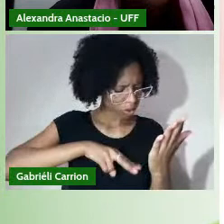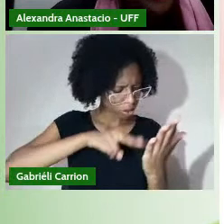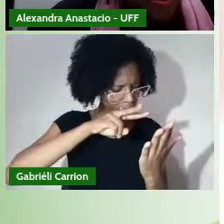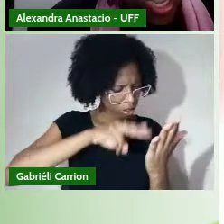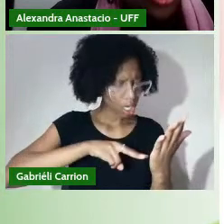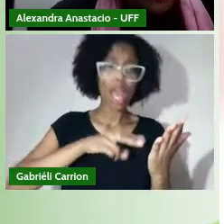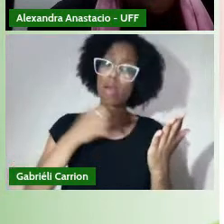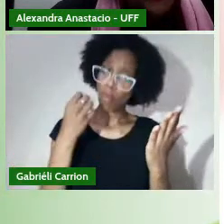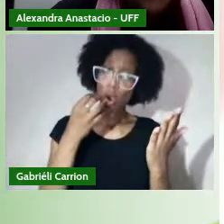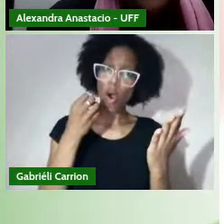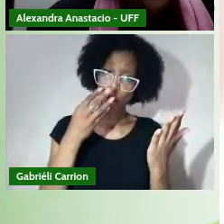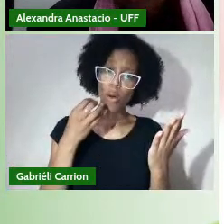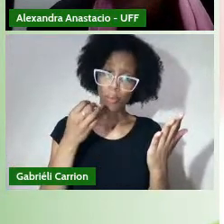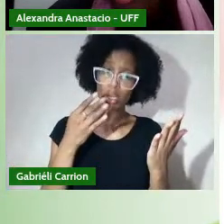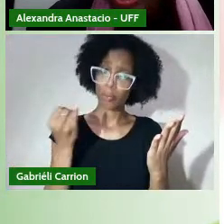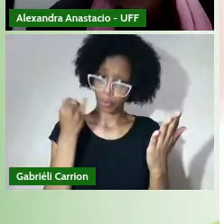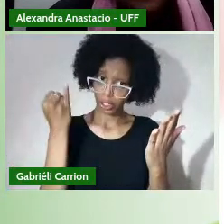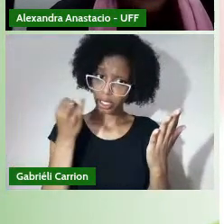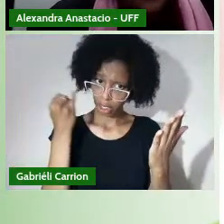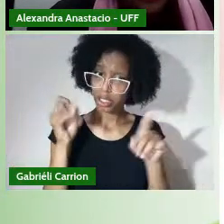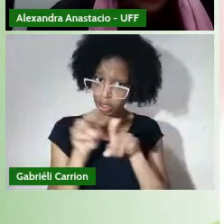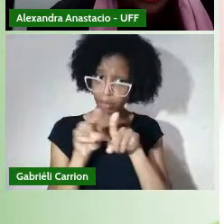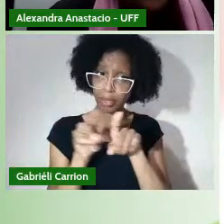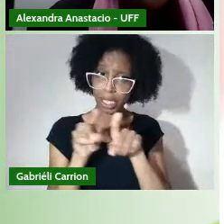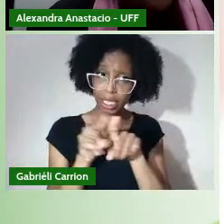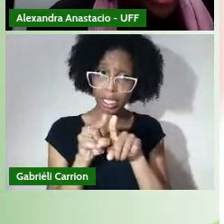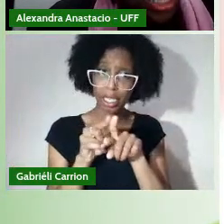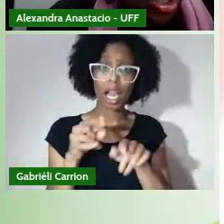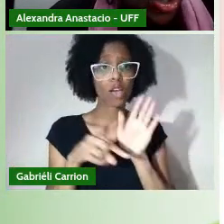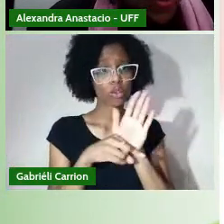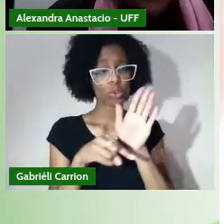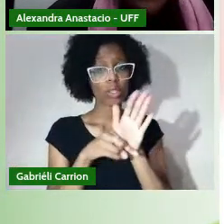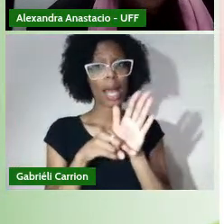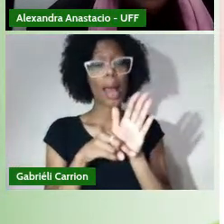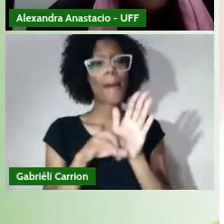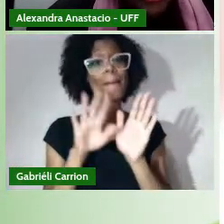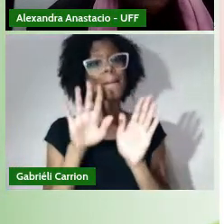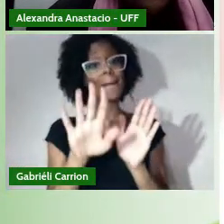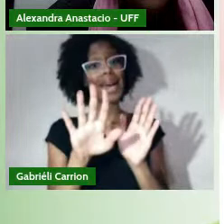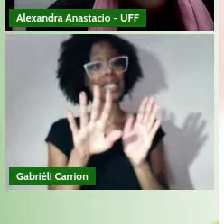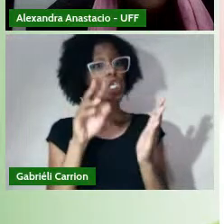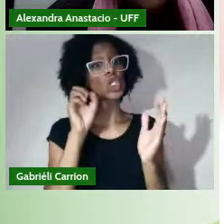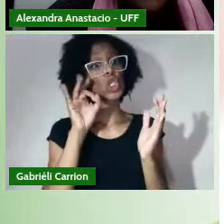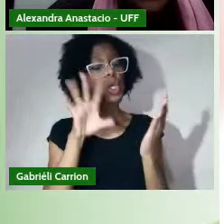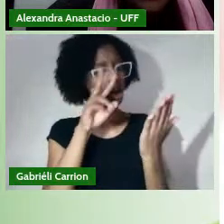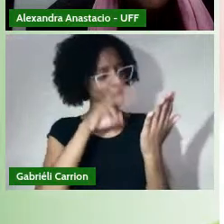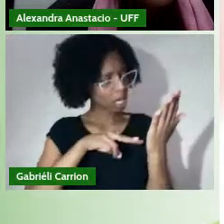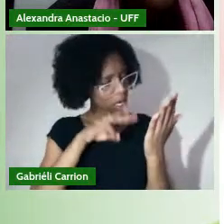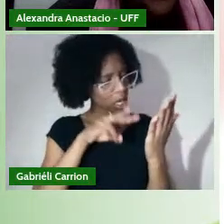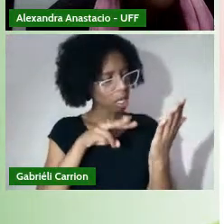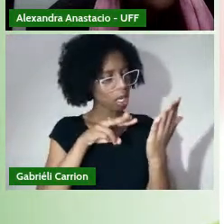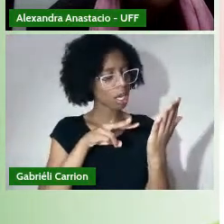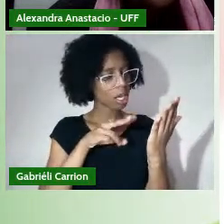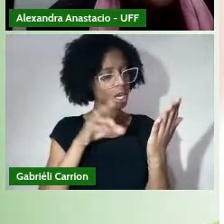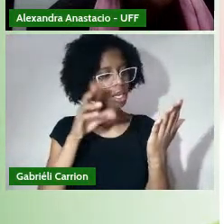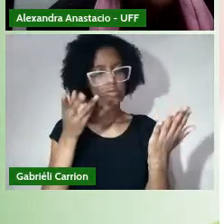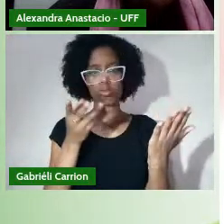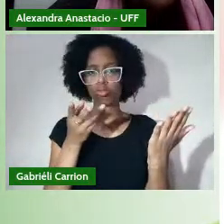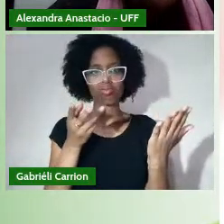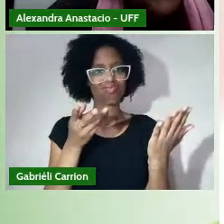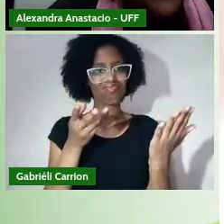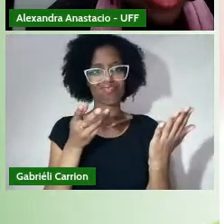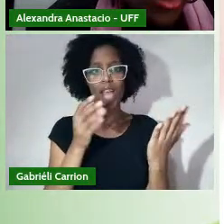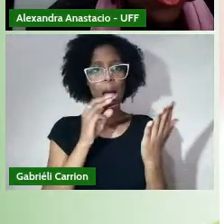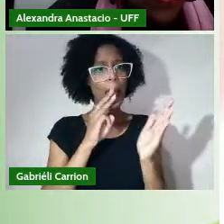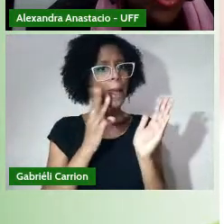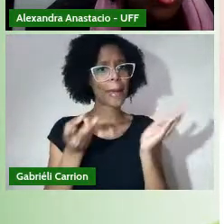favor, isso faz parte também e compõe a aprendizagem. Mas a gente sabe que esse método ele é considerado um pouco